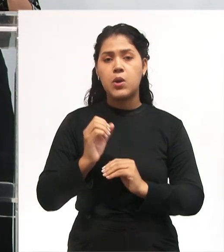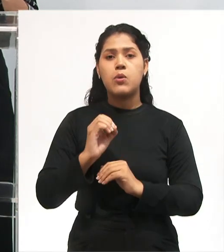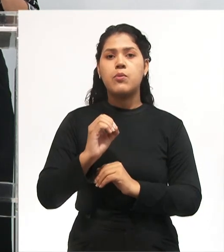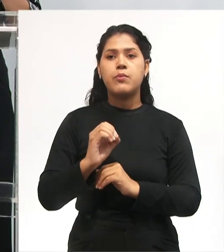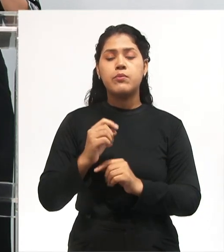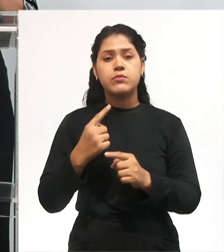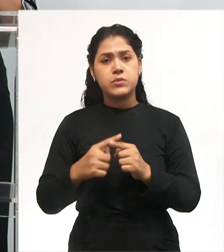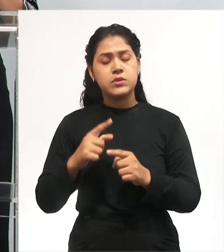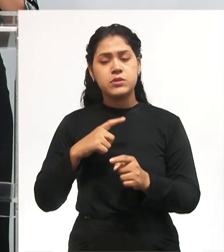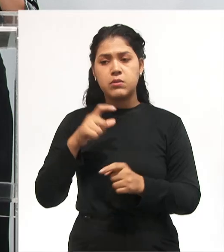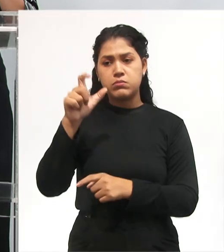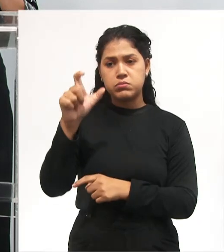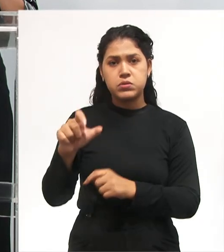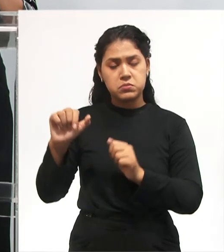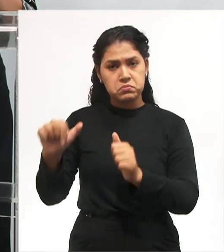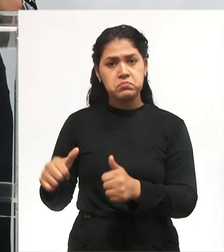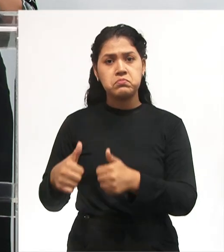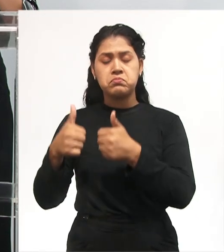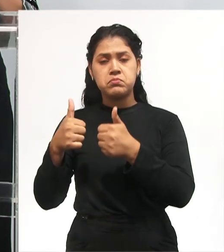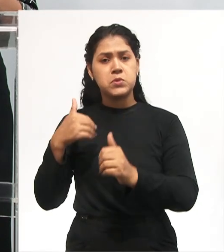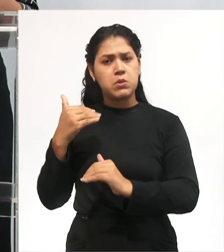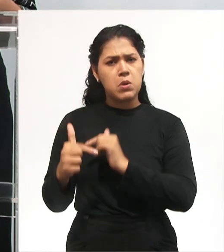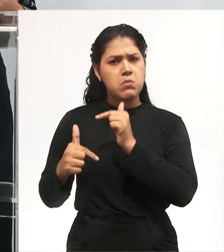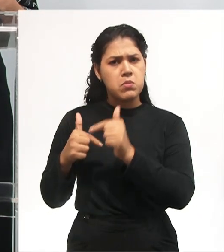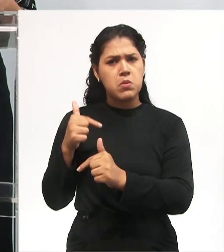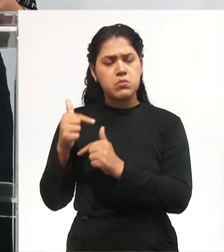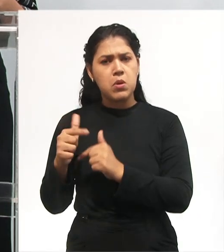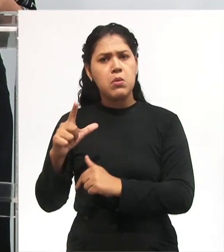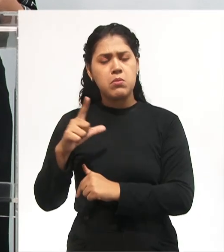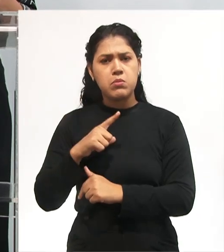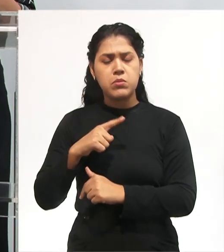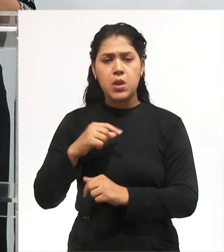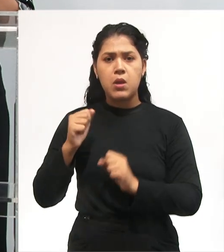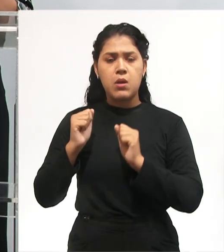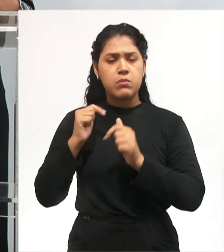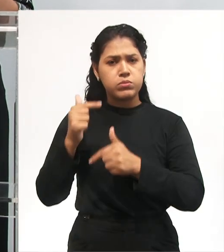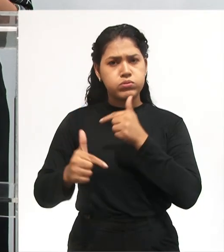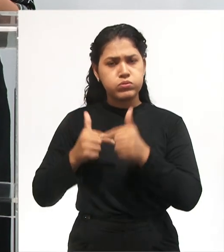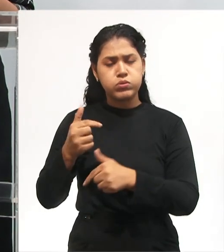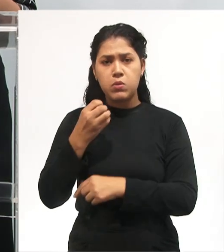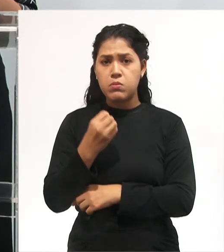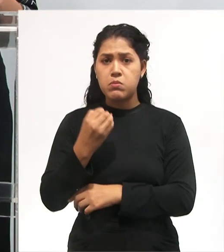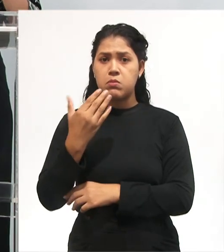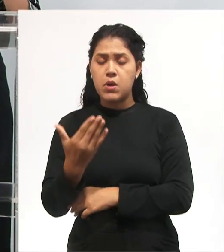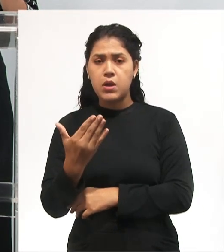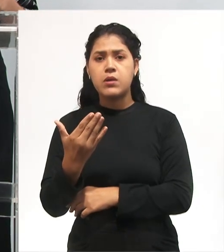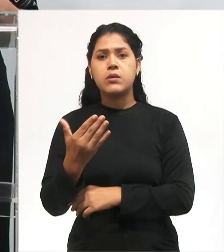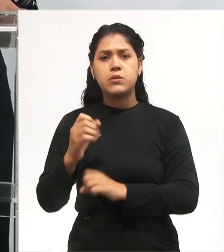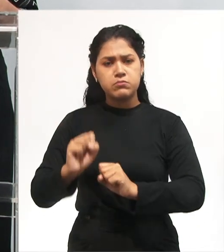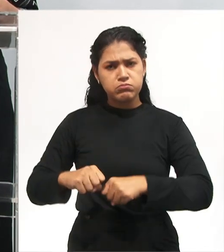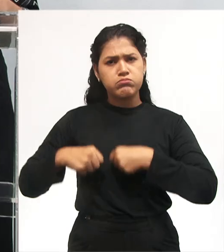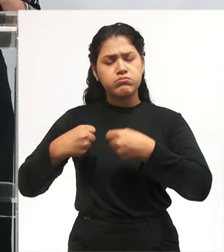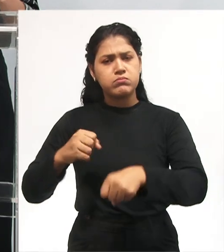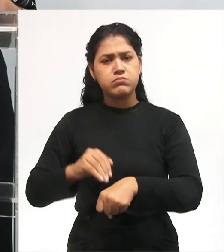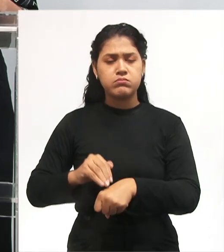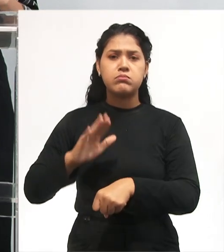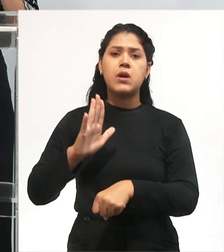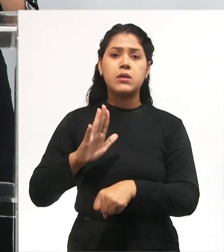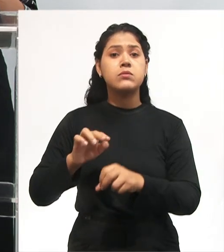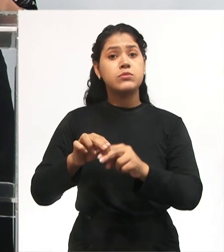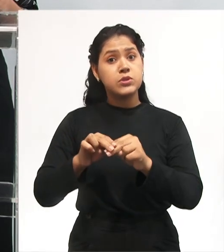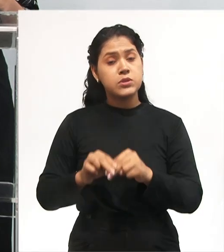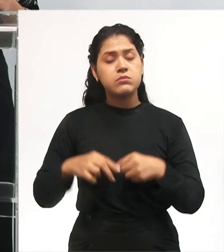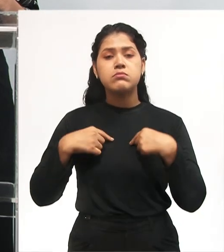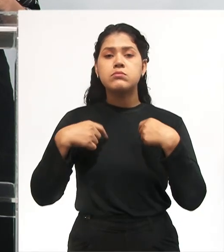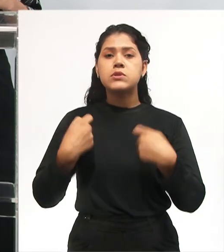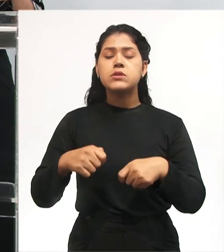produz mais, que tem melhor desempenho, que se esforça mais. Então, precisa de um sistema